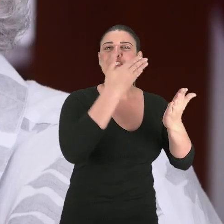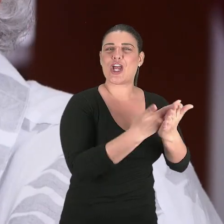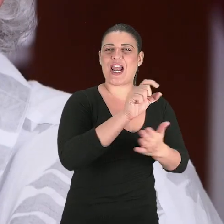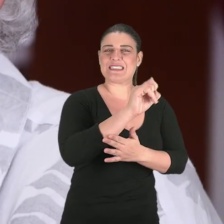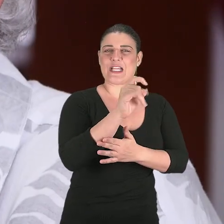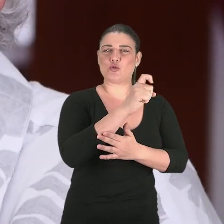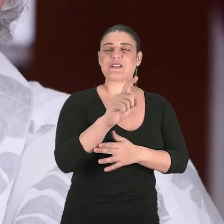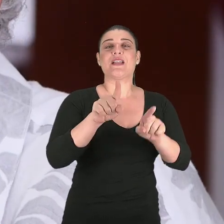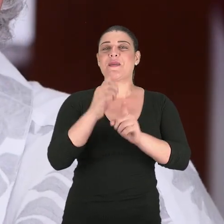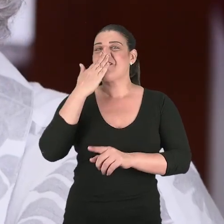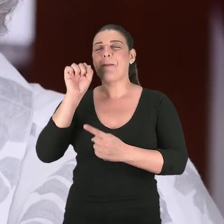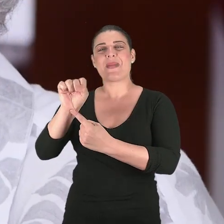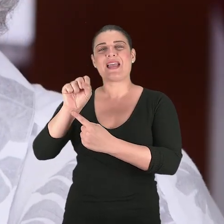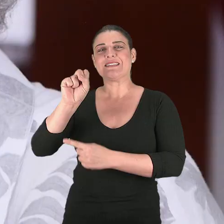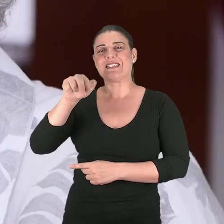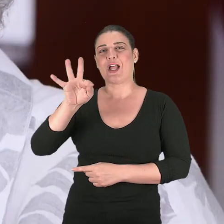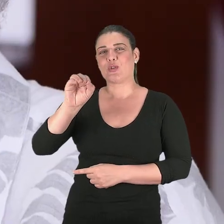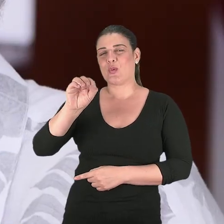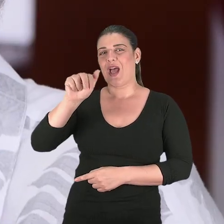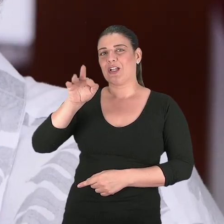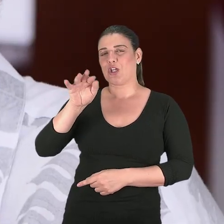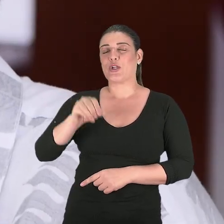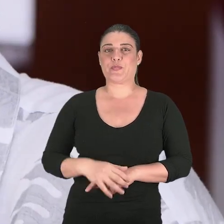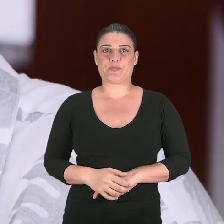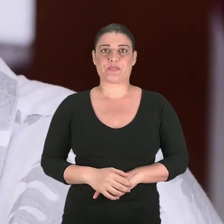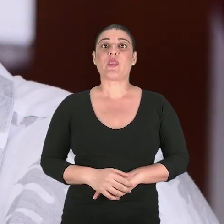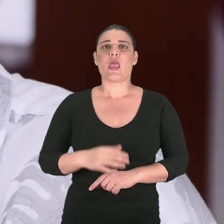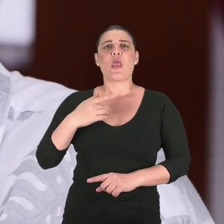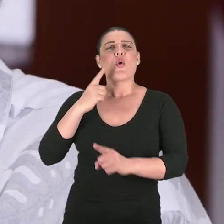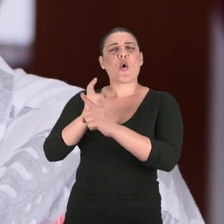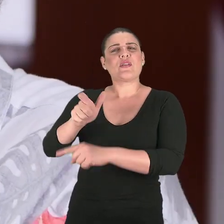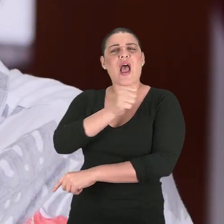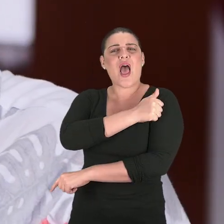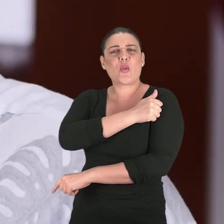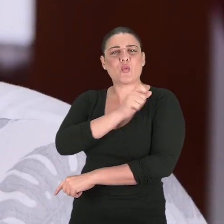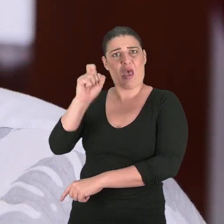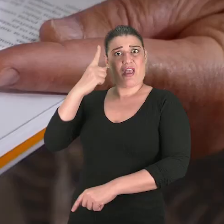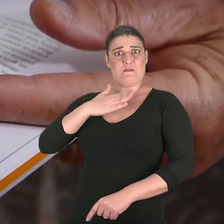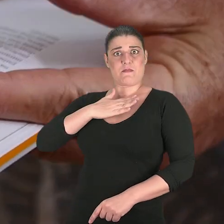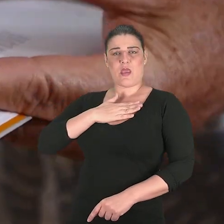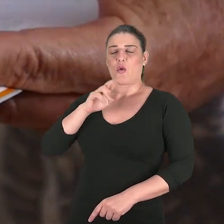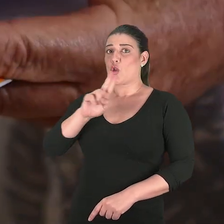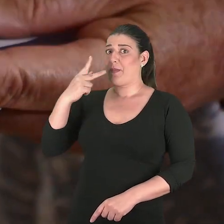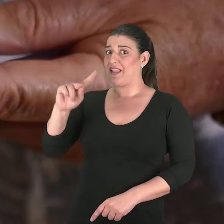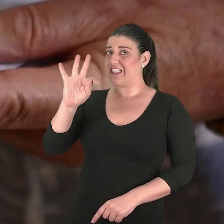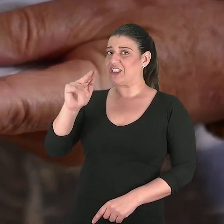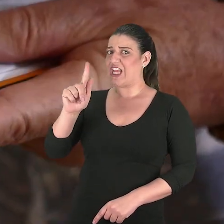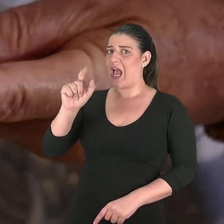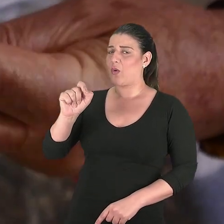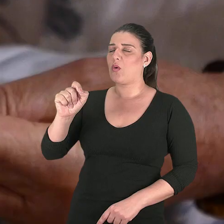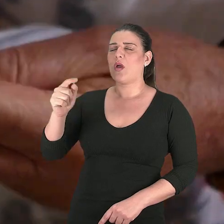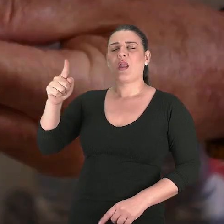Encontrei um ex-aluno meu de cursinho, Tiago, e o Tiago, que fez letras em Araraquara. Aí ele falou, Vitor,